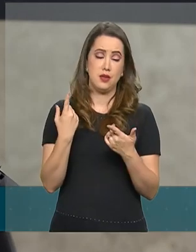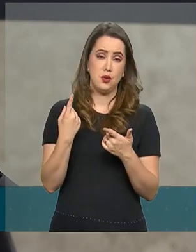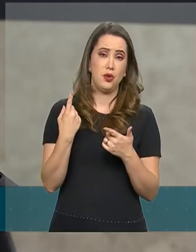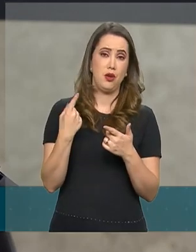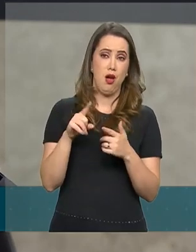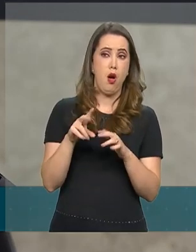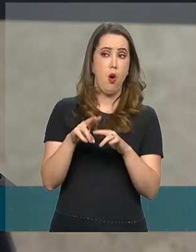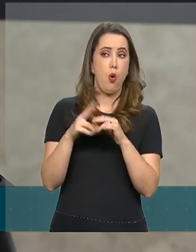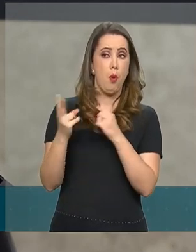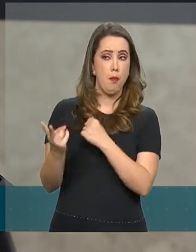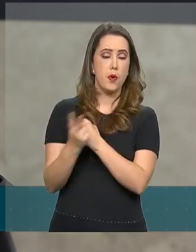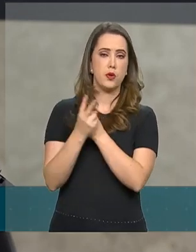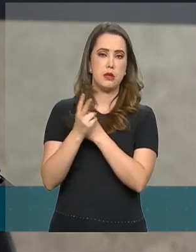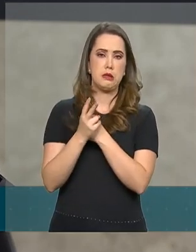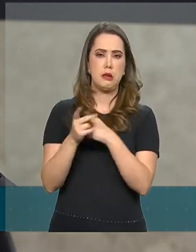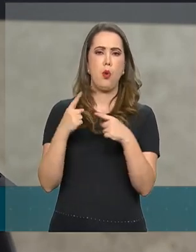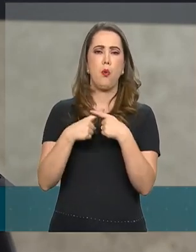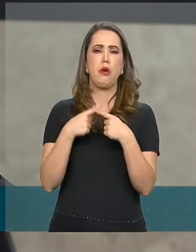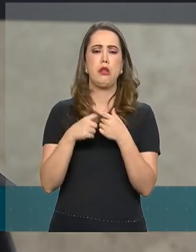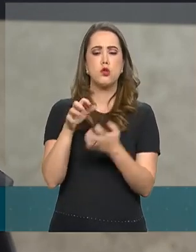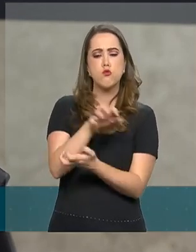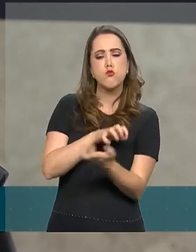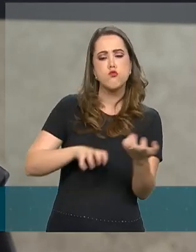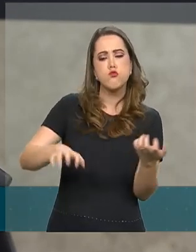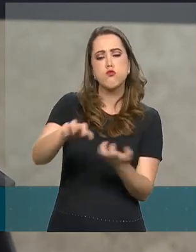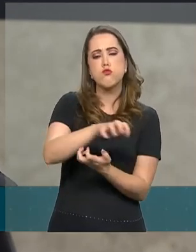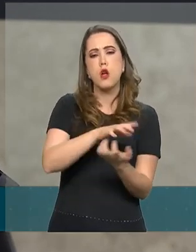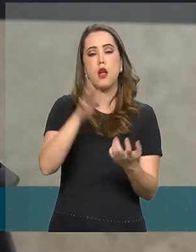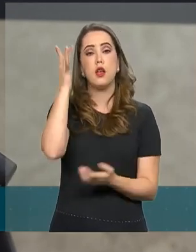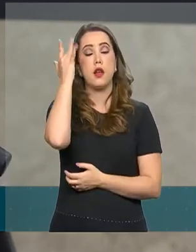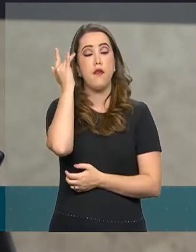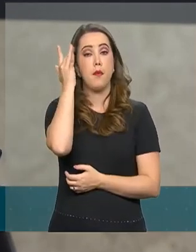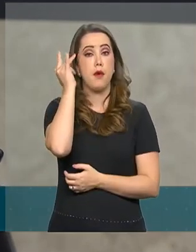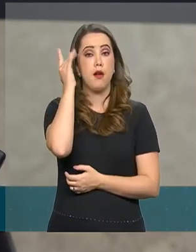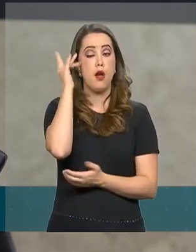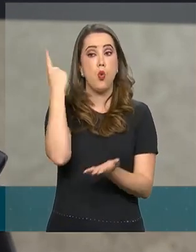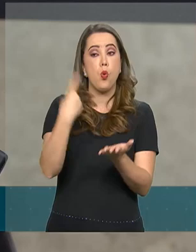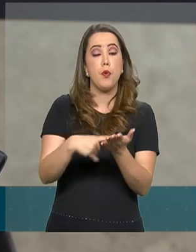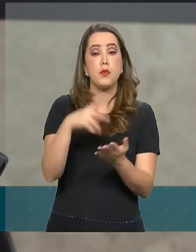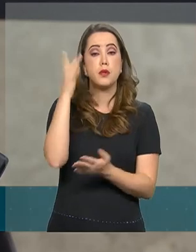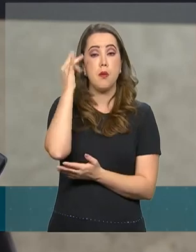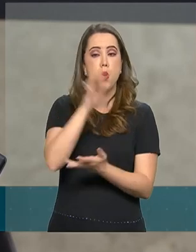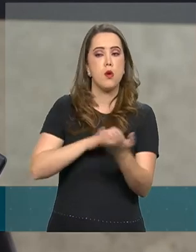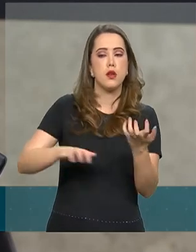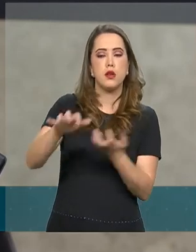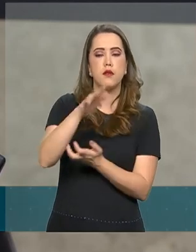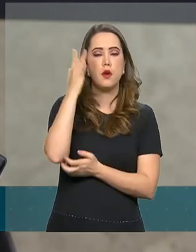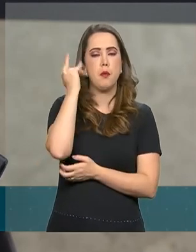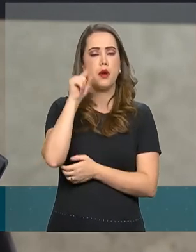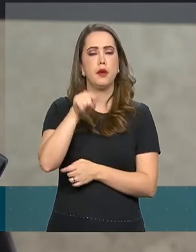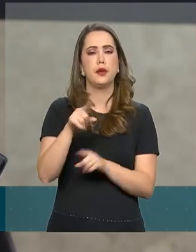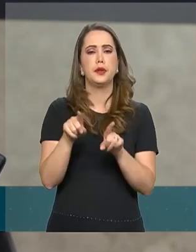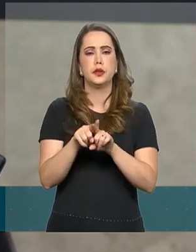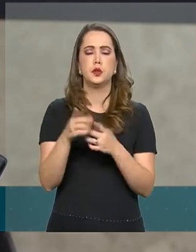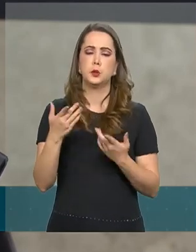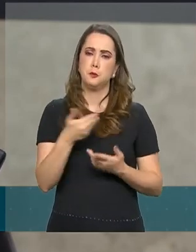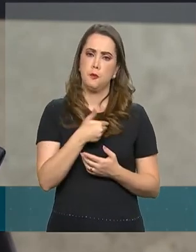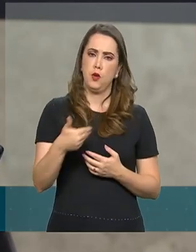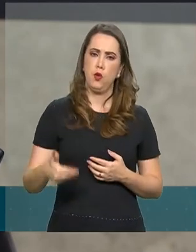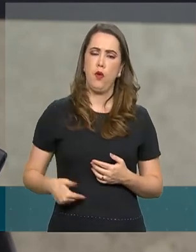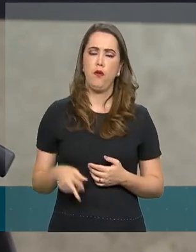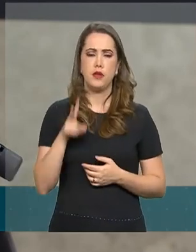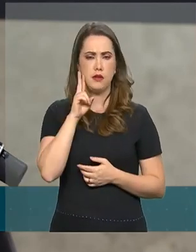que está sendo marcada para amanhã em algumas universidades convocadas pela une queria saber se o governo está acompanhando e fazendo o monitoramento sobre